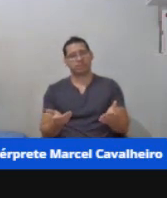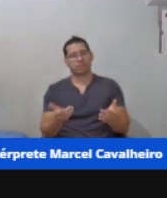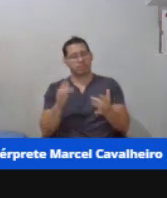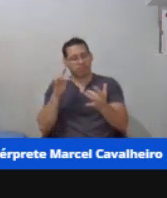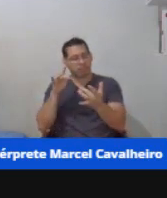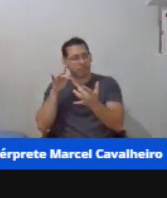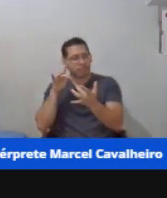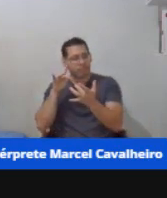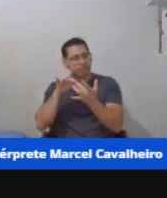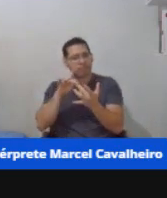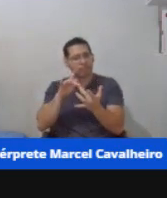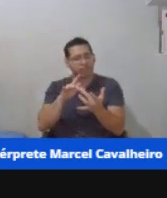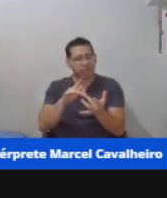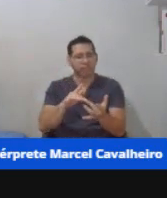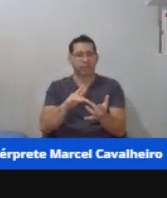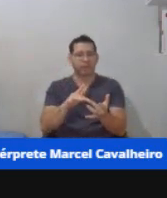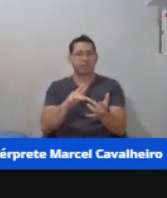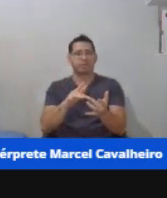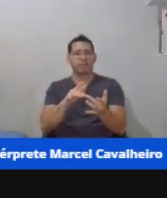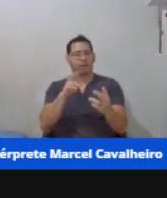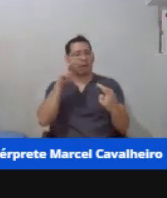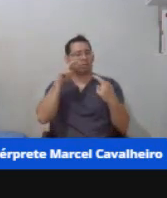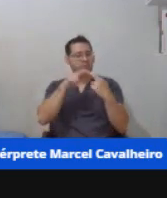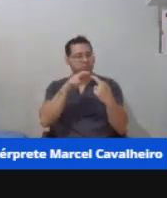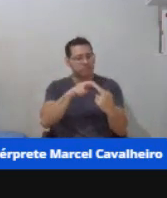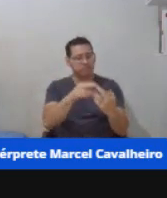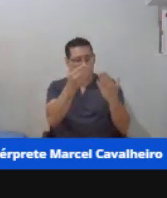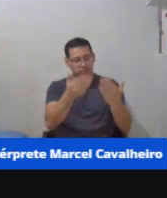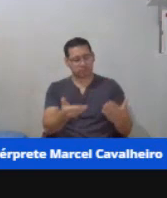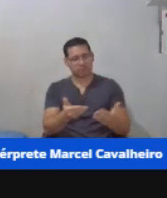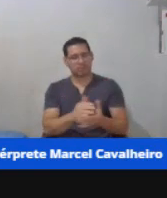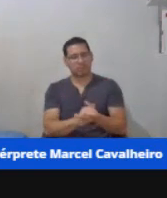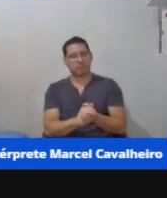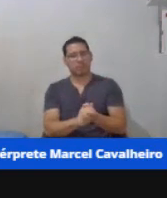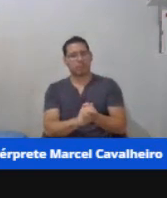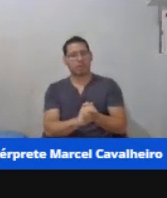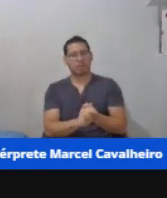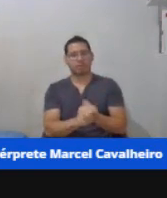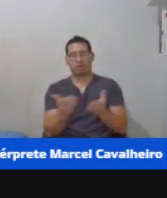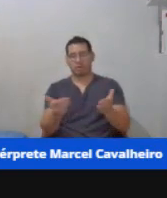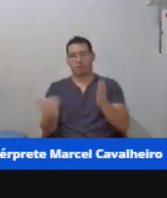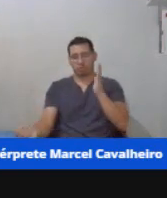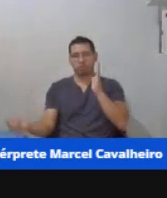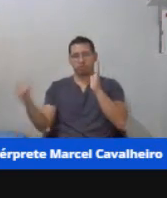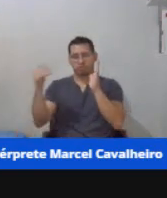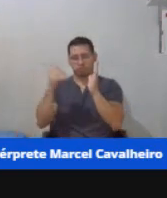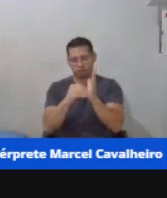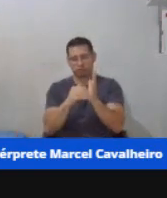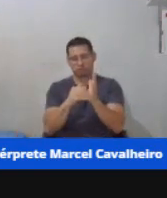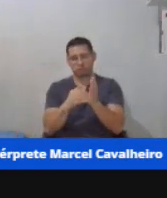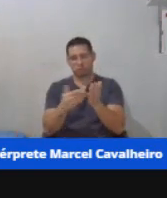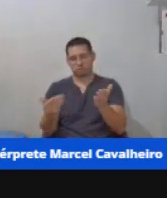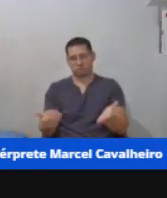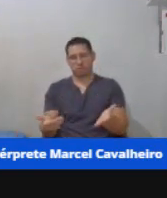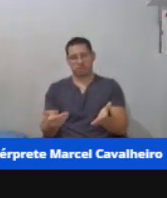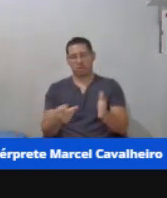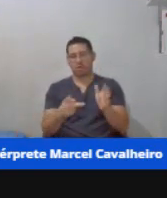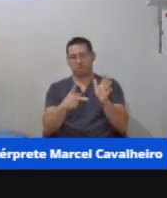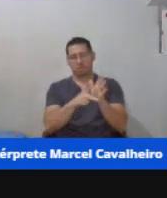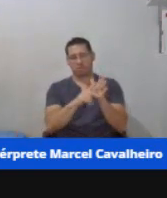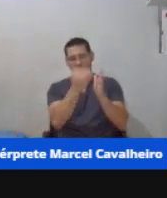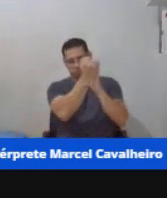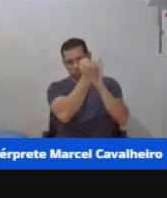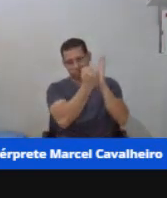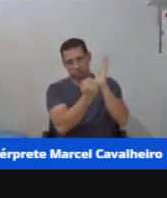contextualizações dos referenciais. E passamos para o último tópico, ou últimos, né, da pauta, pois aborda dois